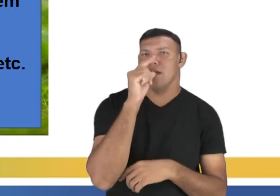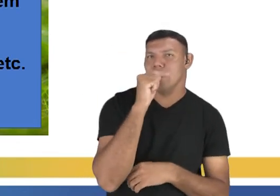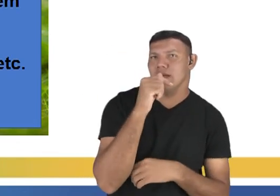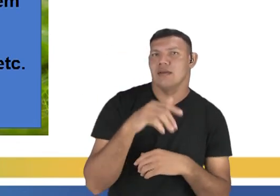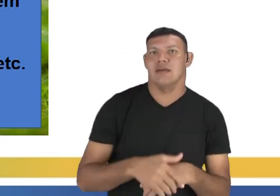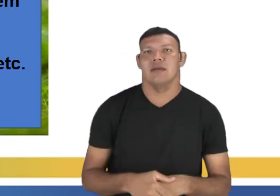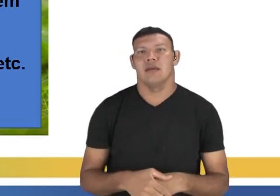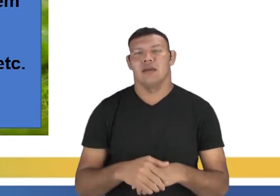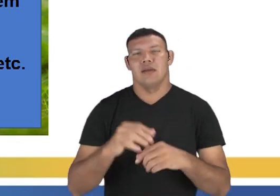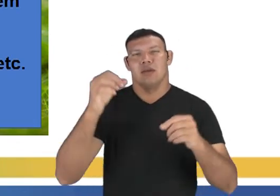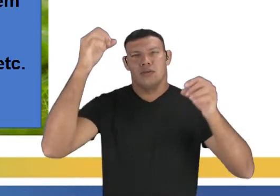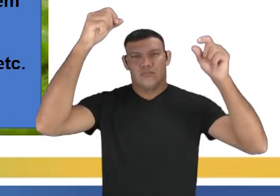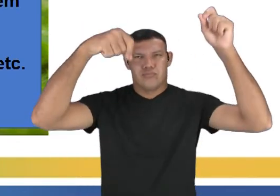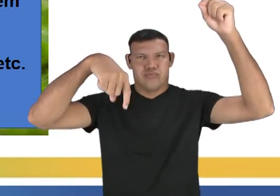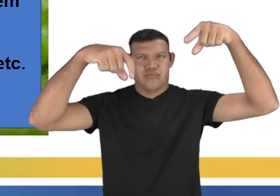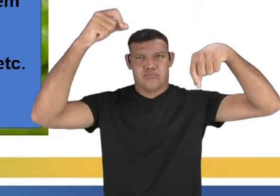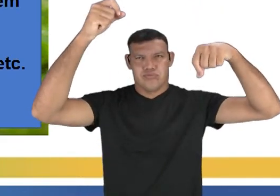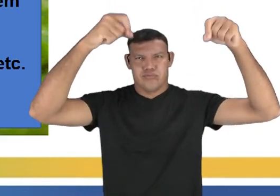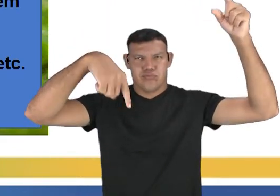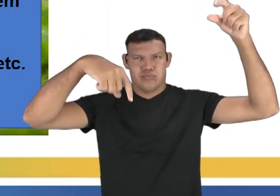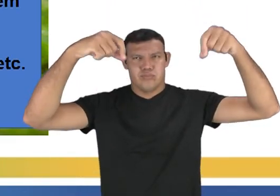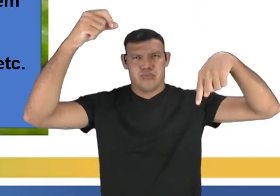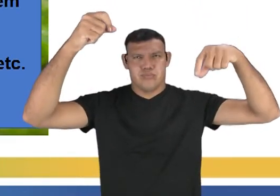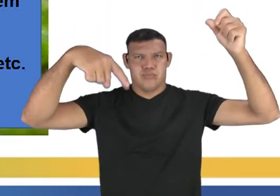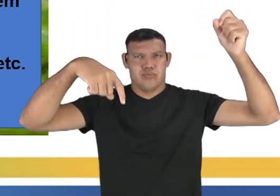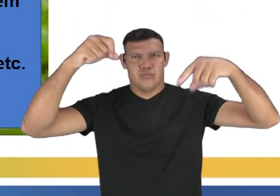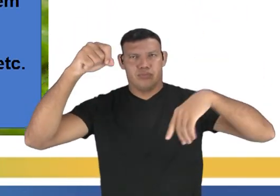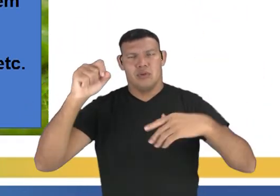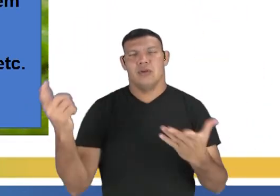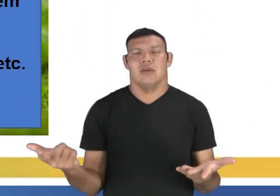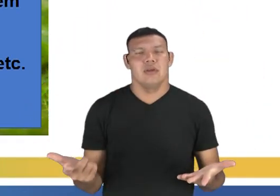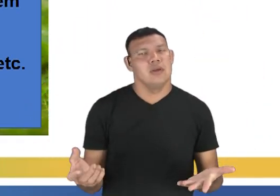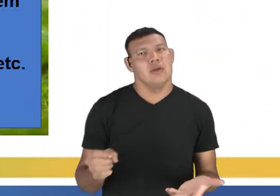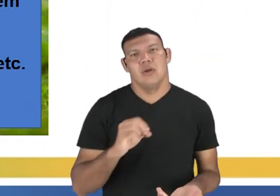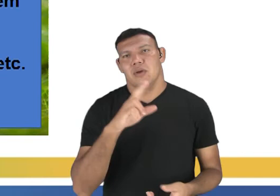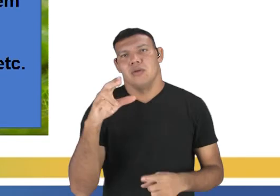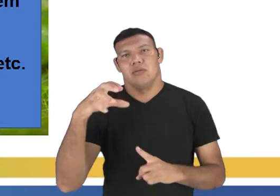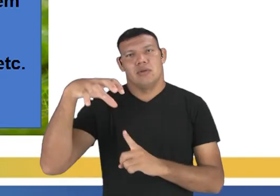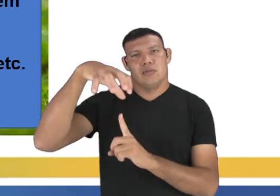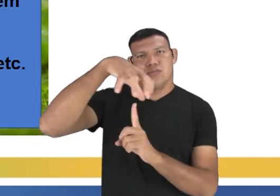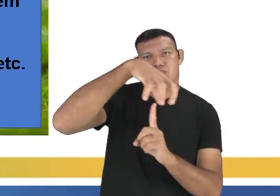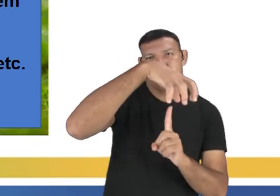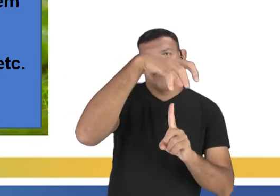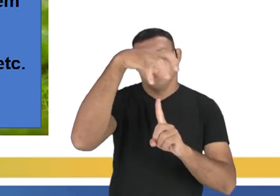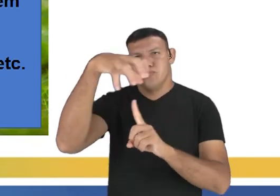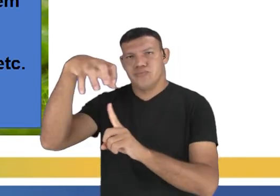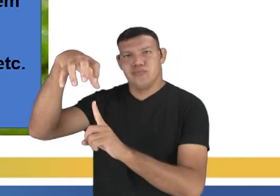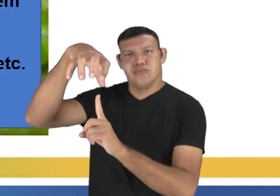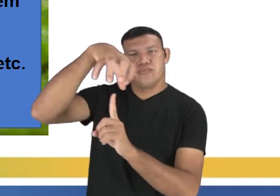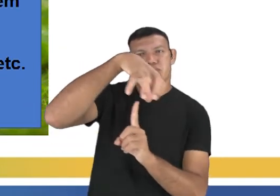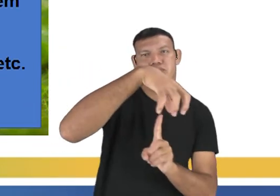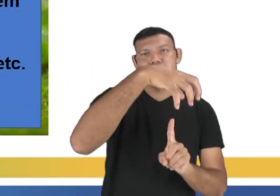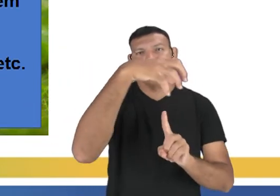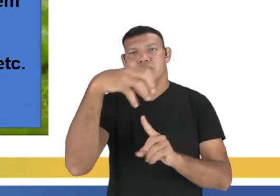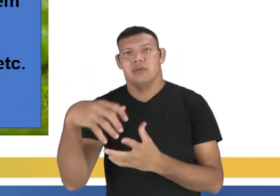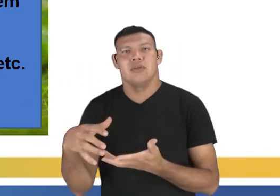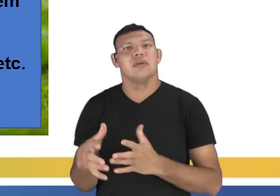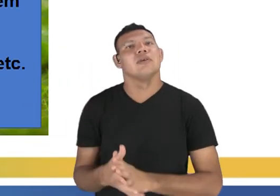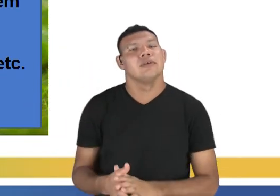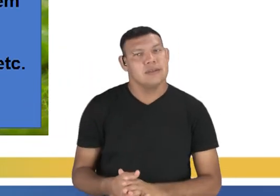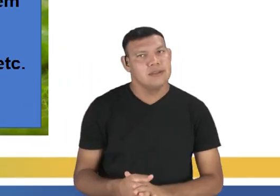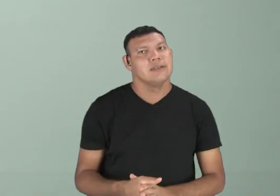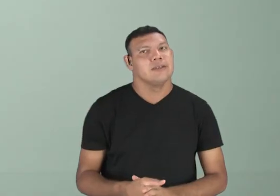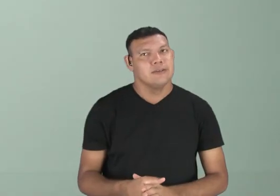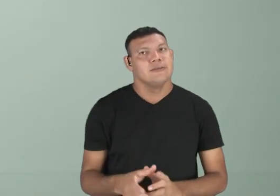Exemplos: o surf, alpinismo, né, que é na neve, o paraquedismo, o montanhismo, ou seja, os esportes radicais de aventura,